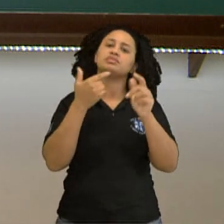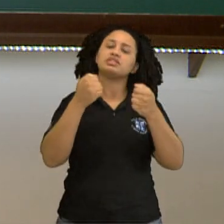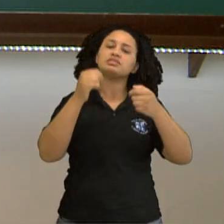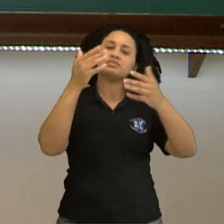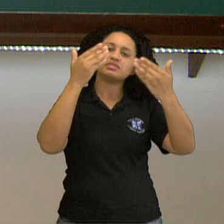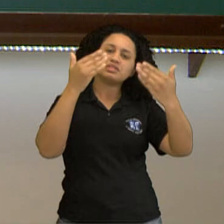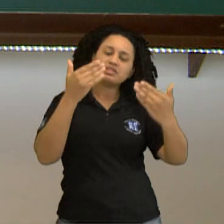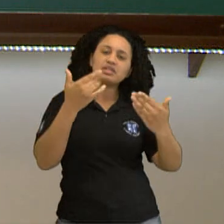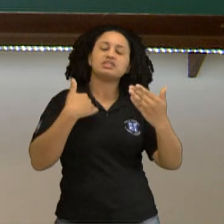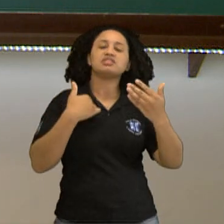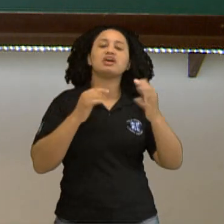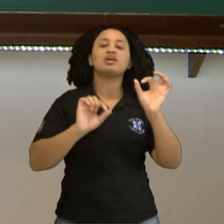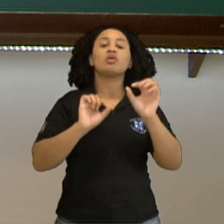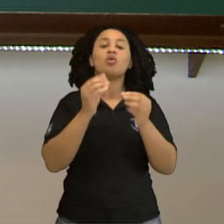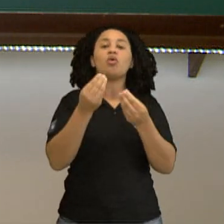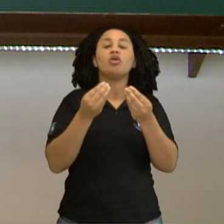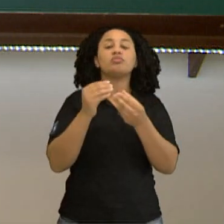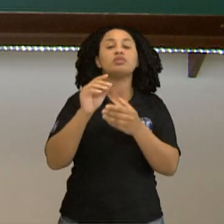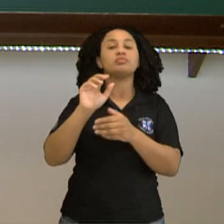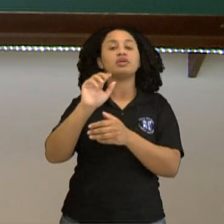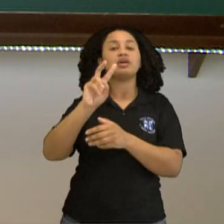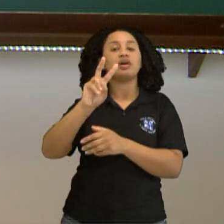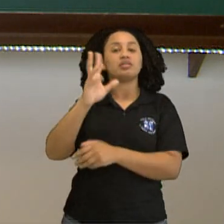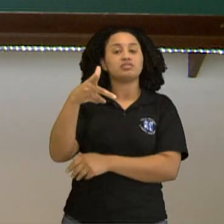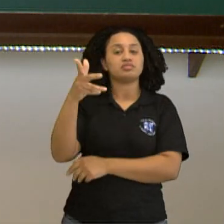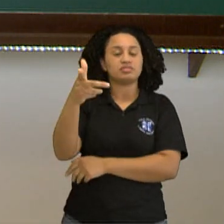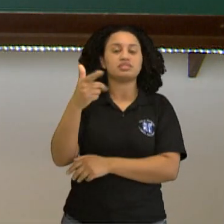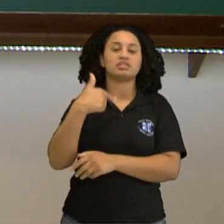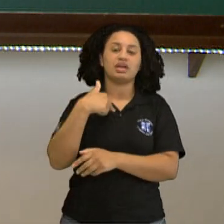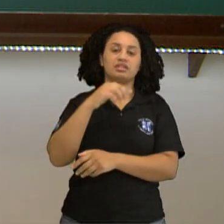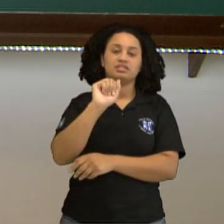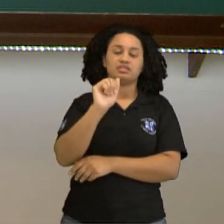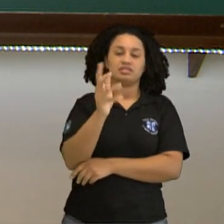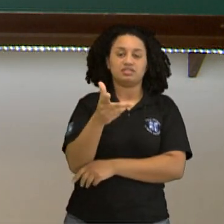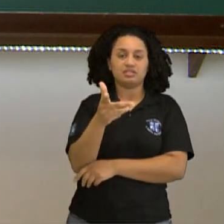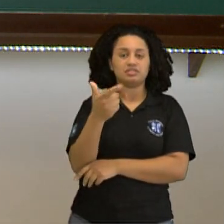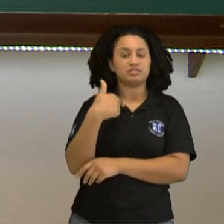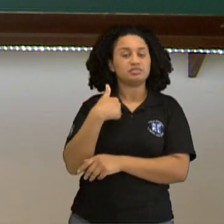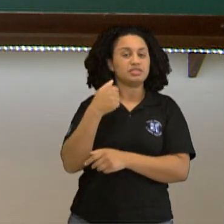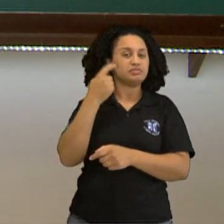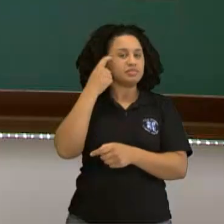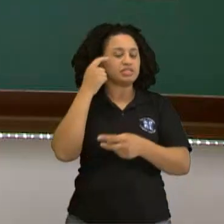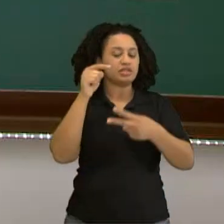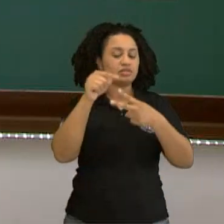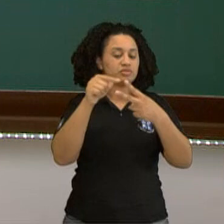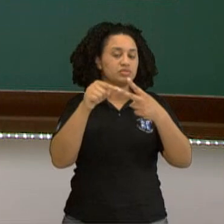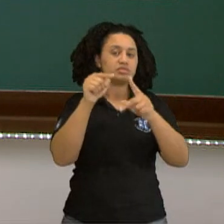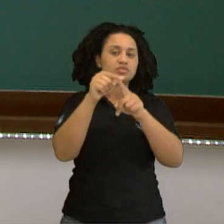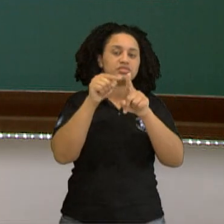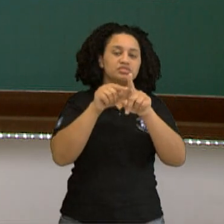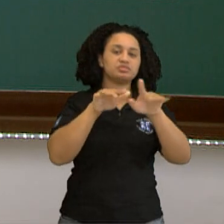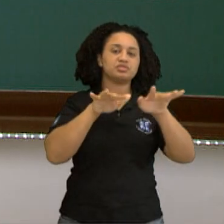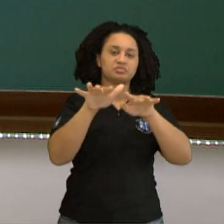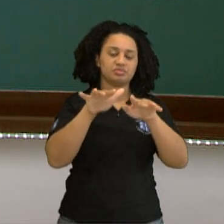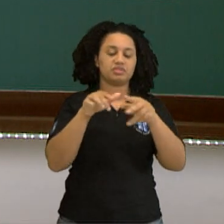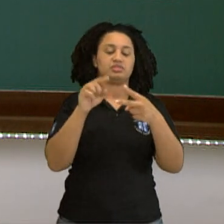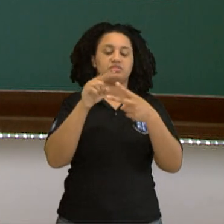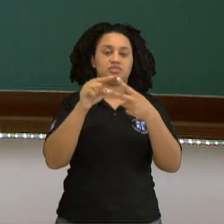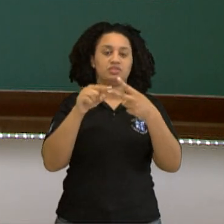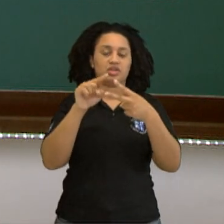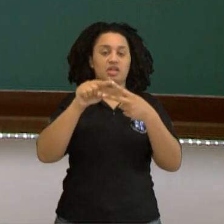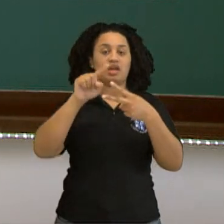analisar conforme a velocidade, ou seja, o movimento acelerado e o movimento retardado leva em consideração duas grandezas físicas,